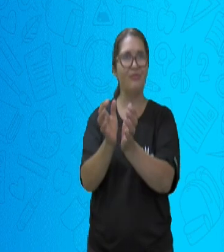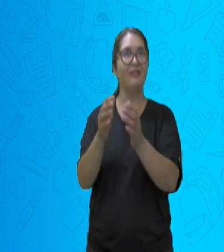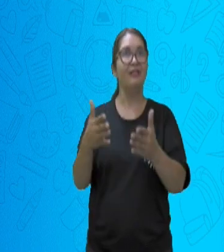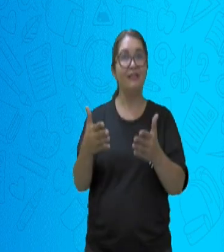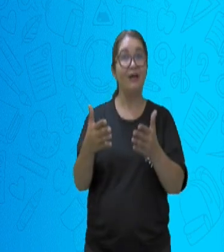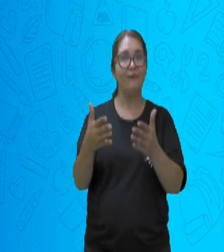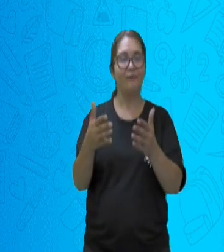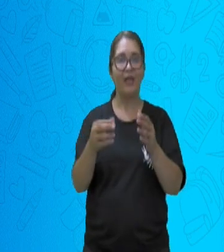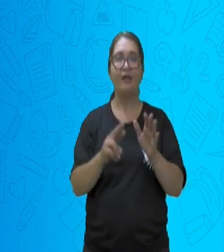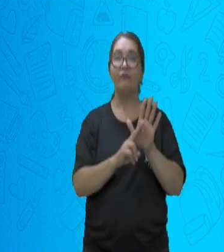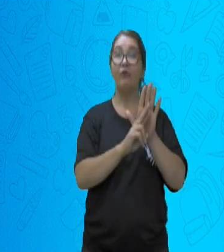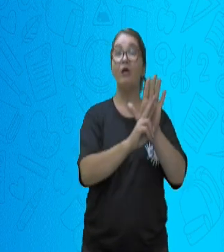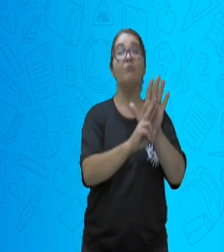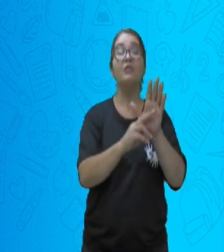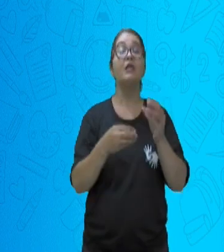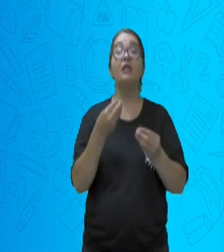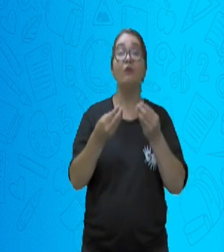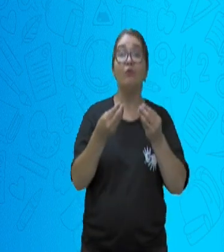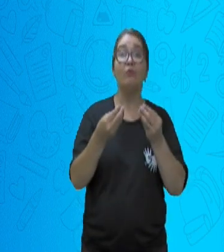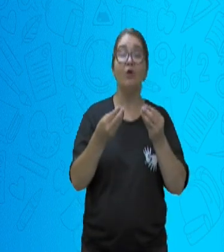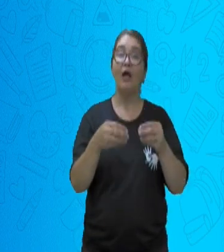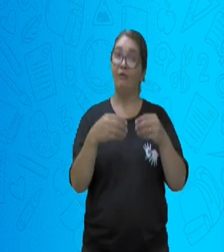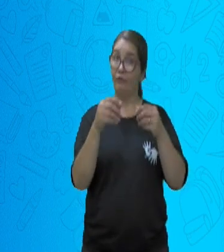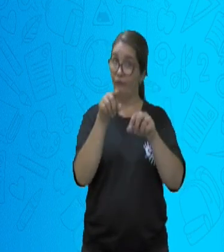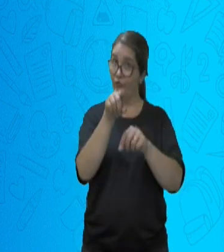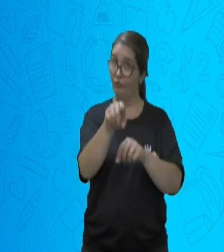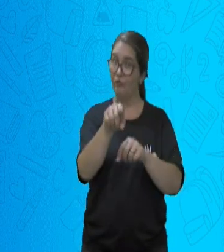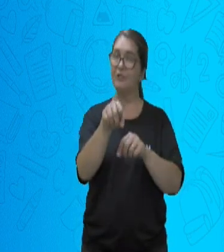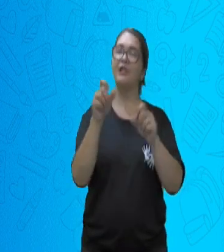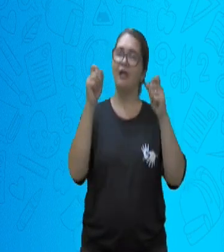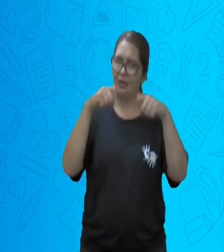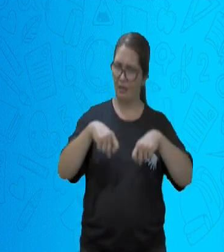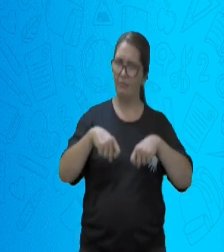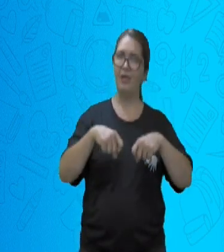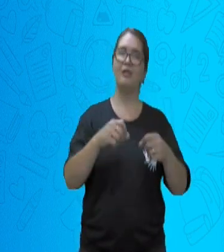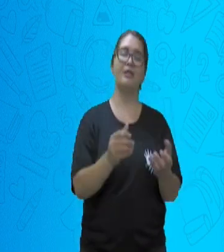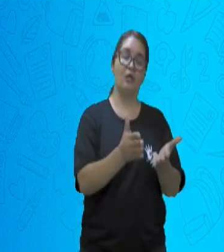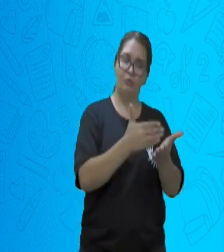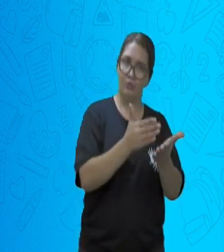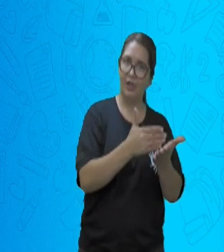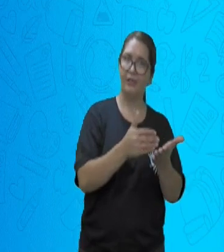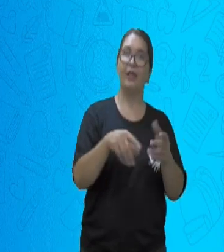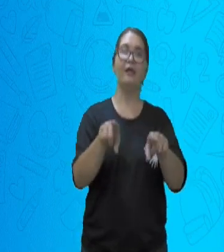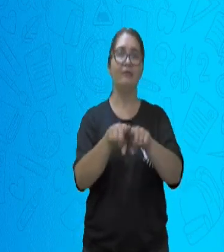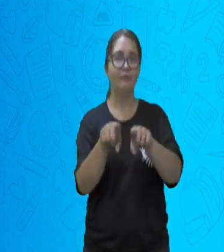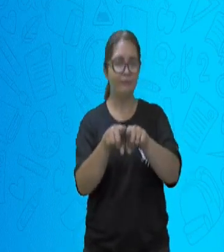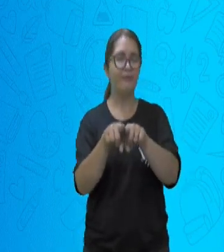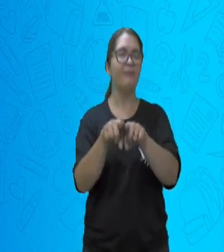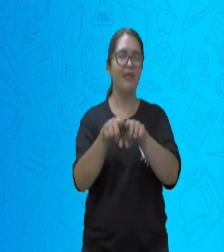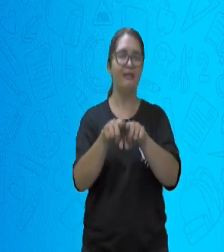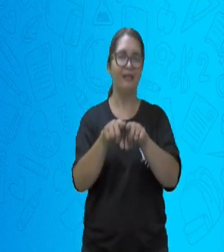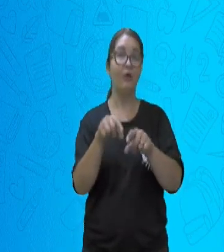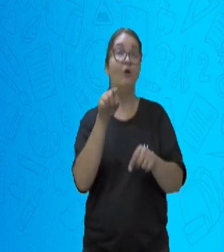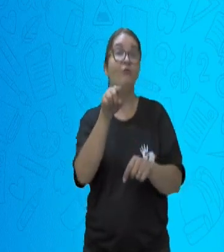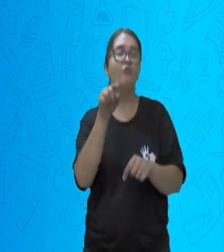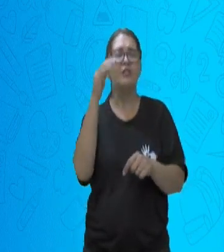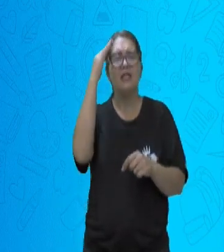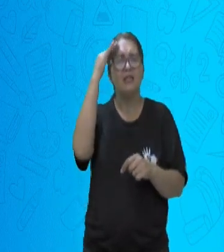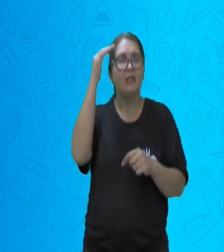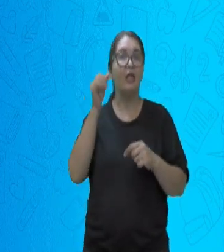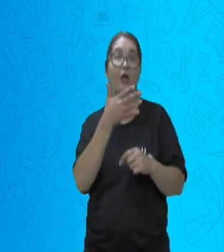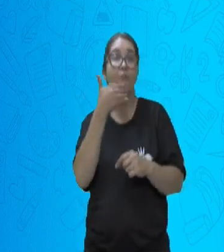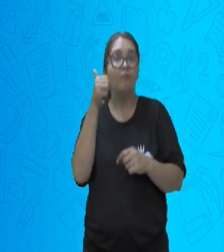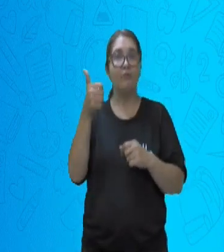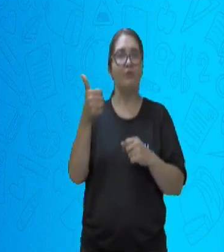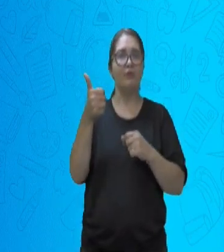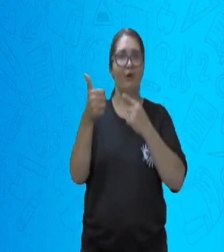vamos representar no caderno essas operações para facilitar o entendimento de vocês. E a